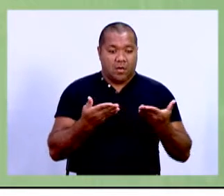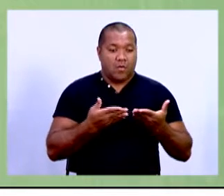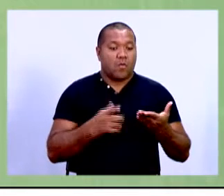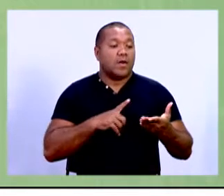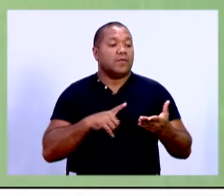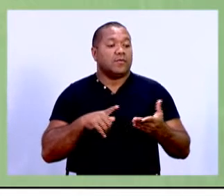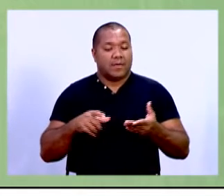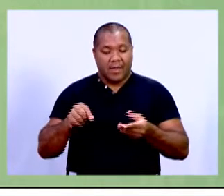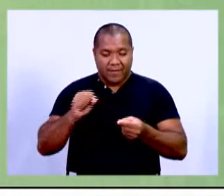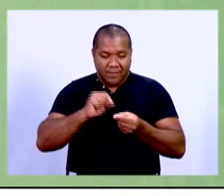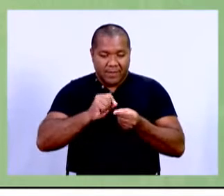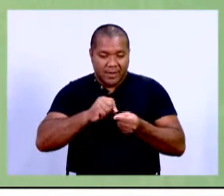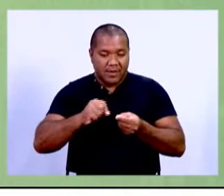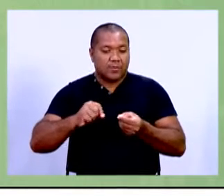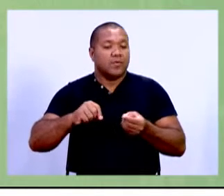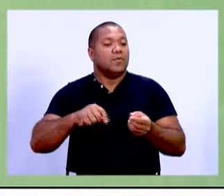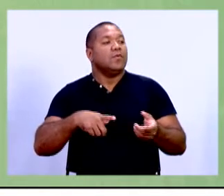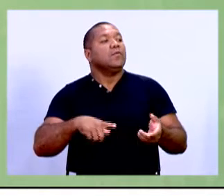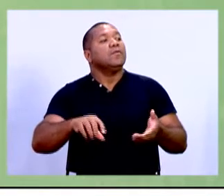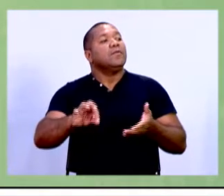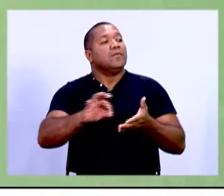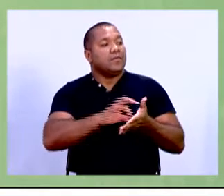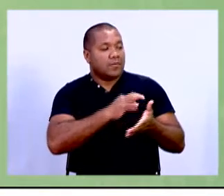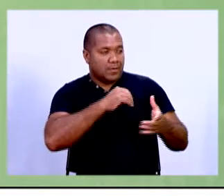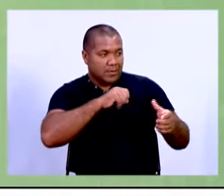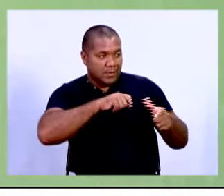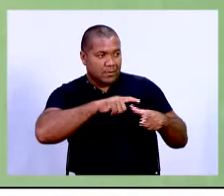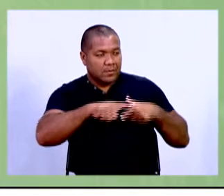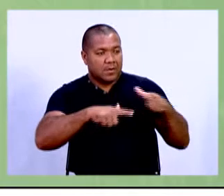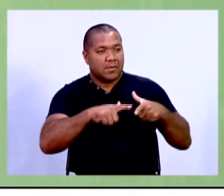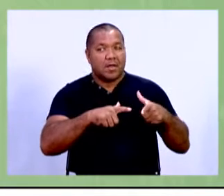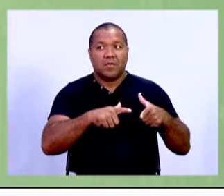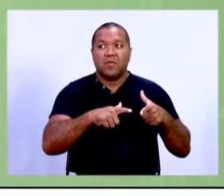é recebida, o pedido é encaminhado